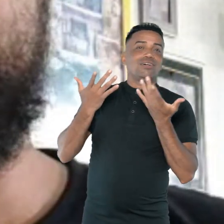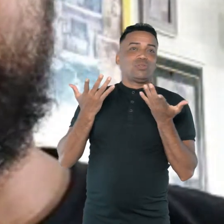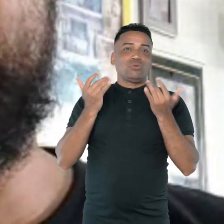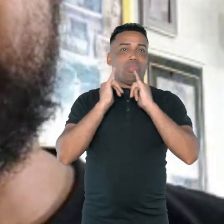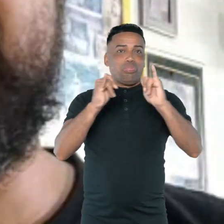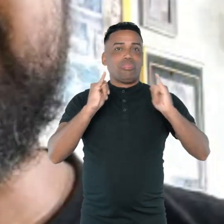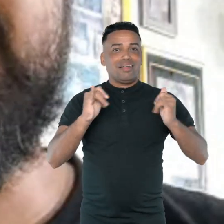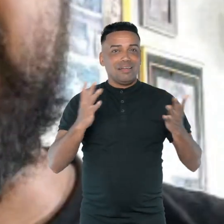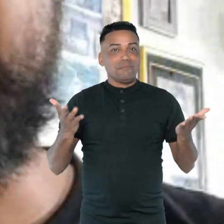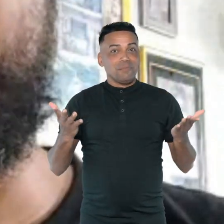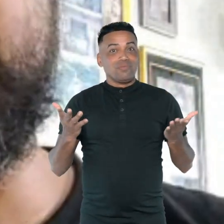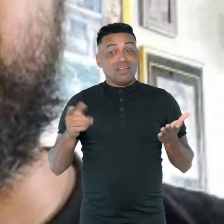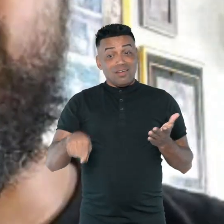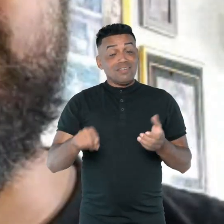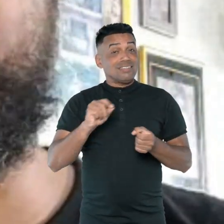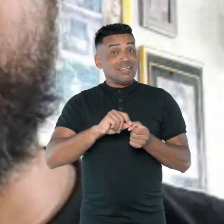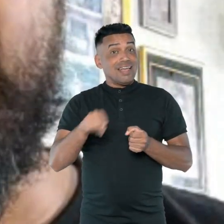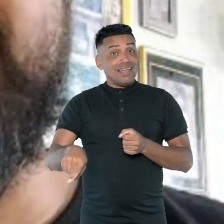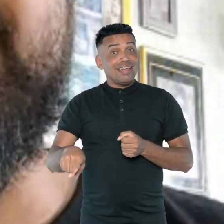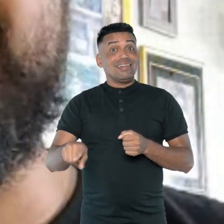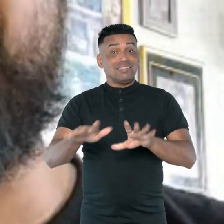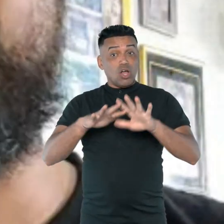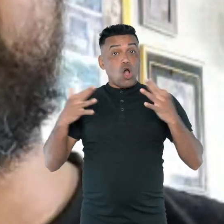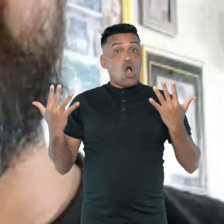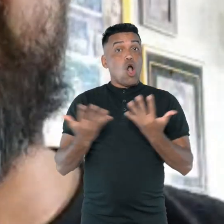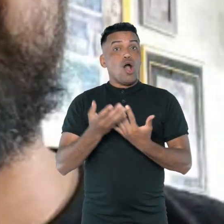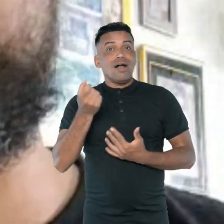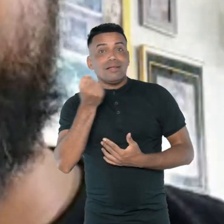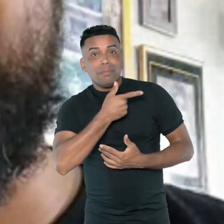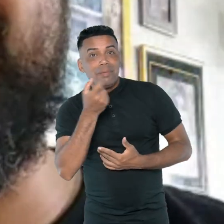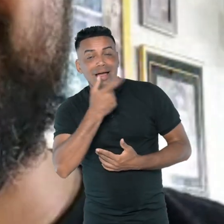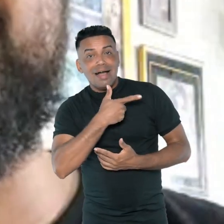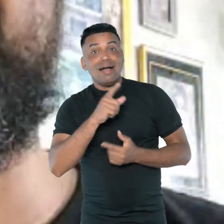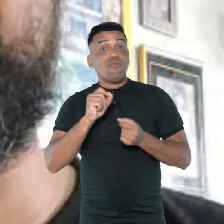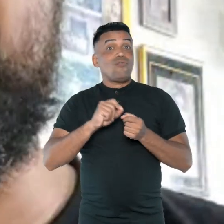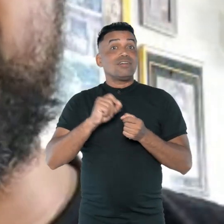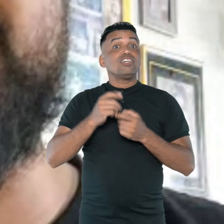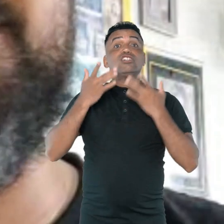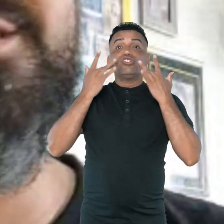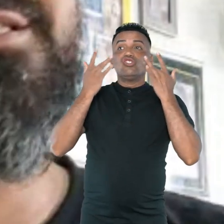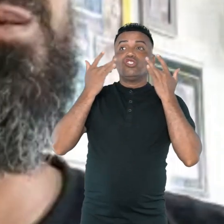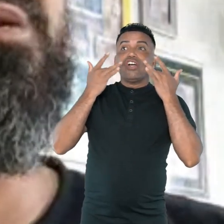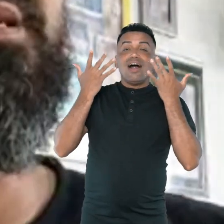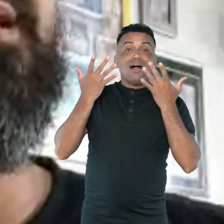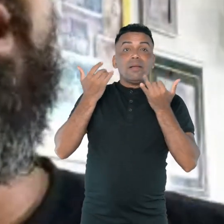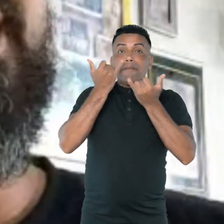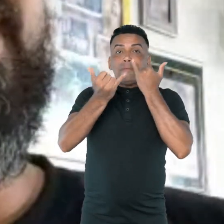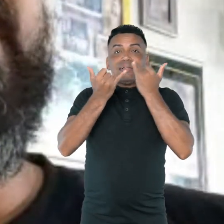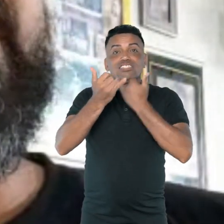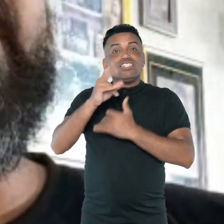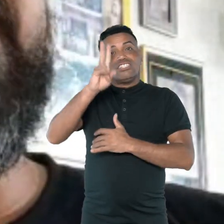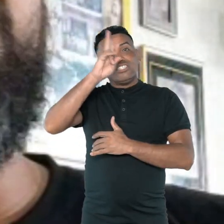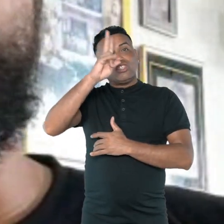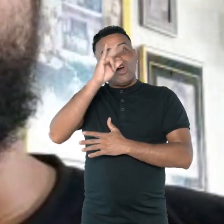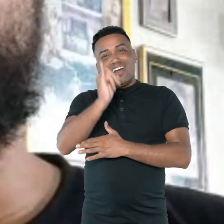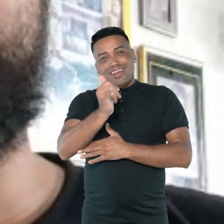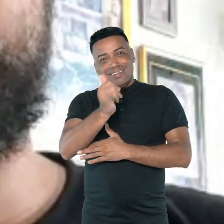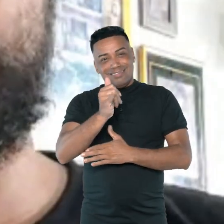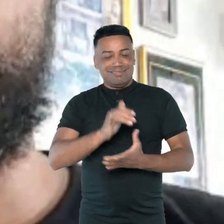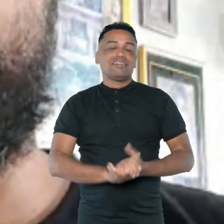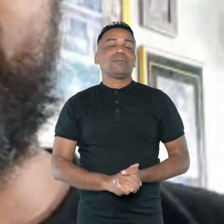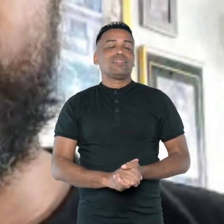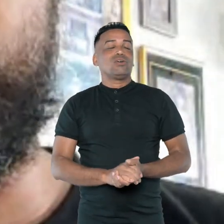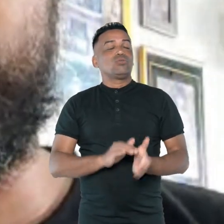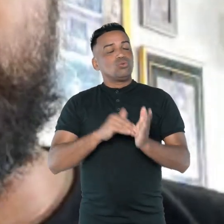E aí eu fazia eles encenarem, fazia roda de piadas e vamos encenar as piadas, como se fossem contações de histórias. E tudo isso